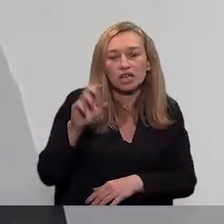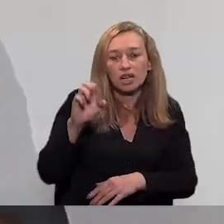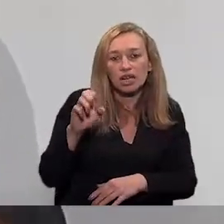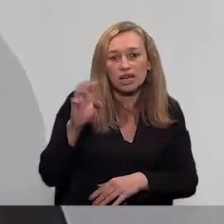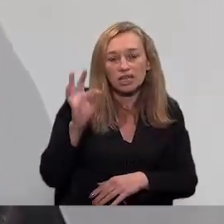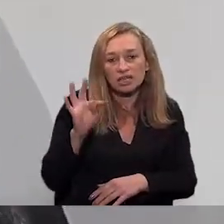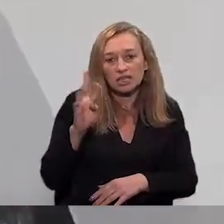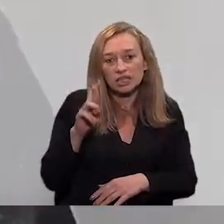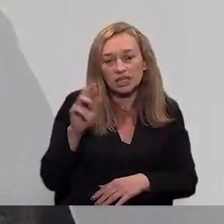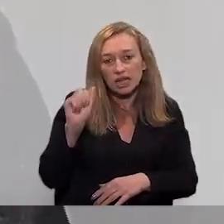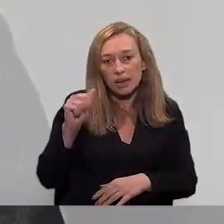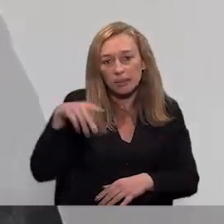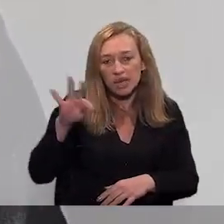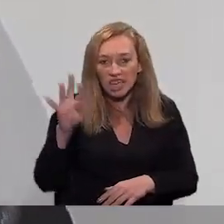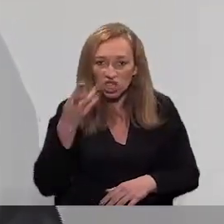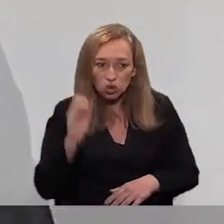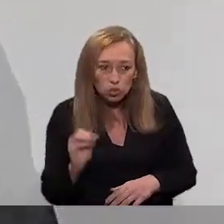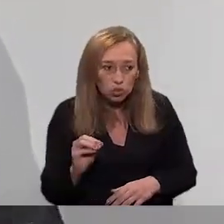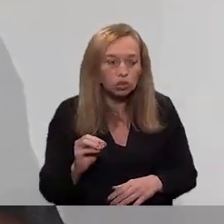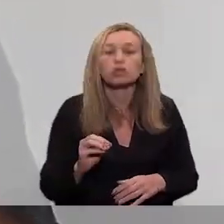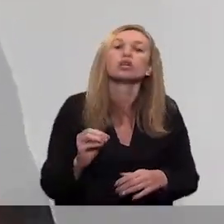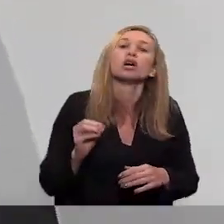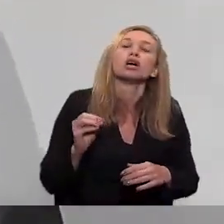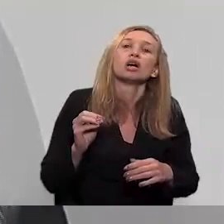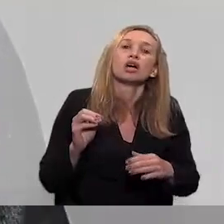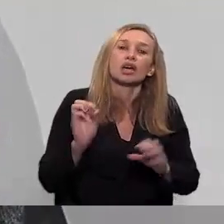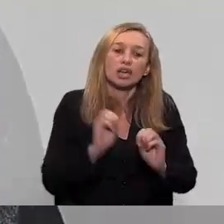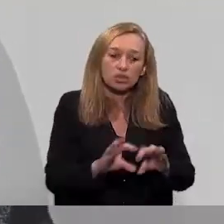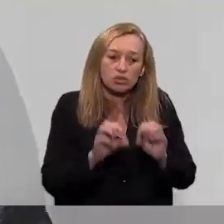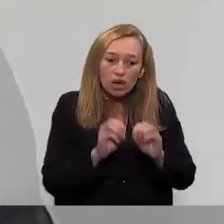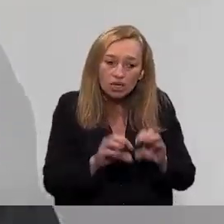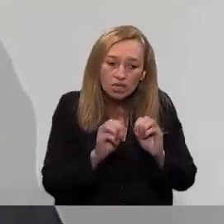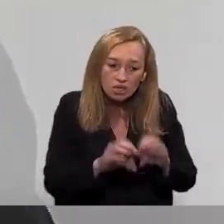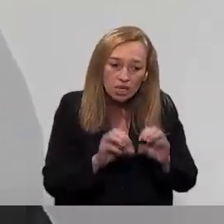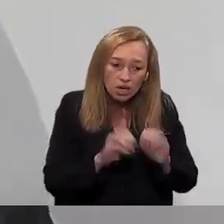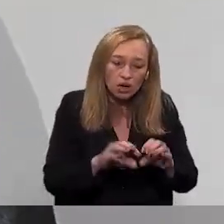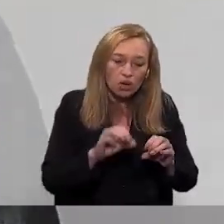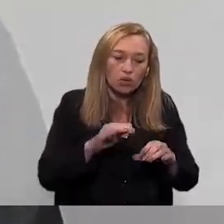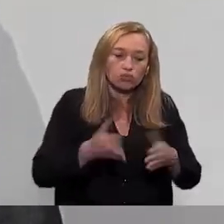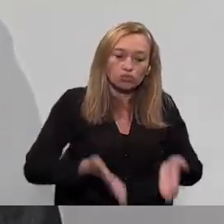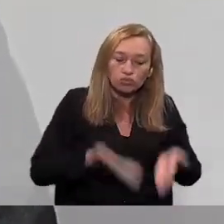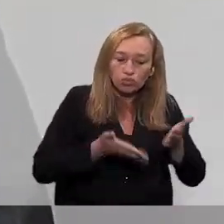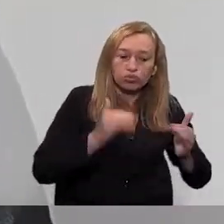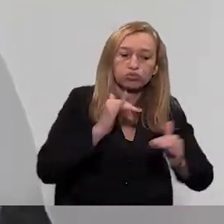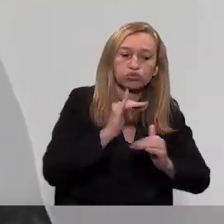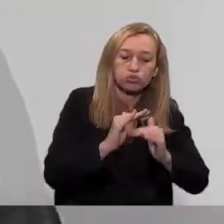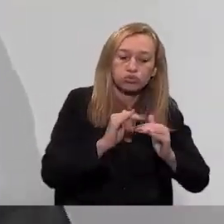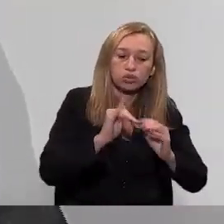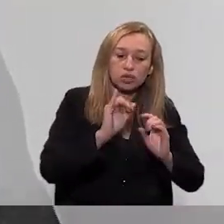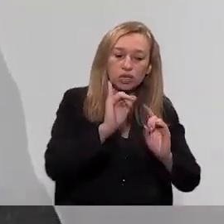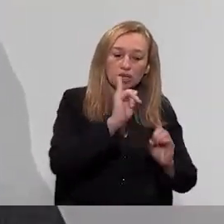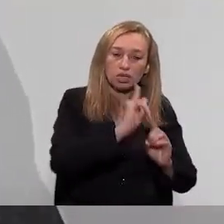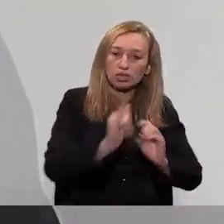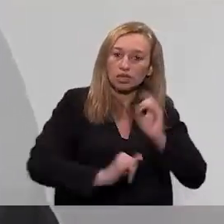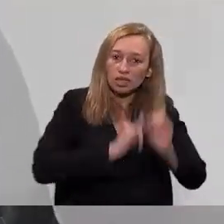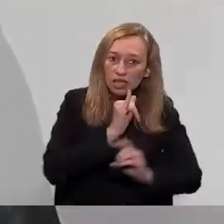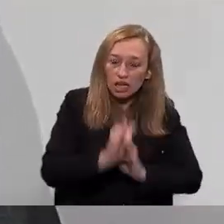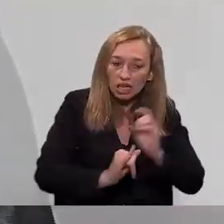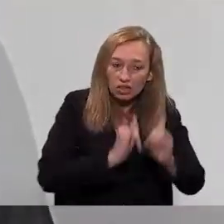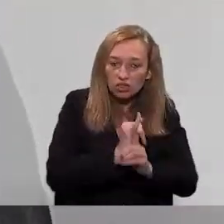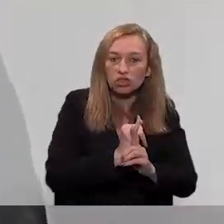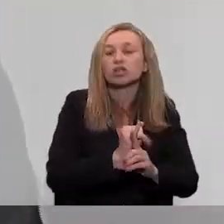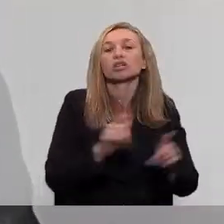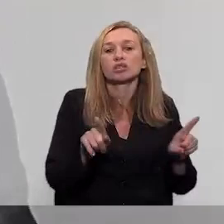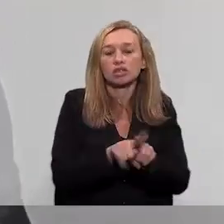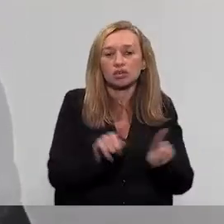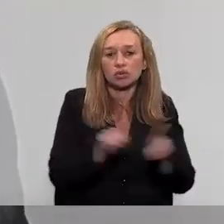sobre letramento midiático, sobre educação midiática, sobre superexposição na internet, sobre o ciberbullying,